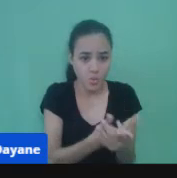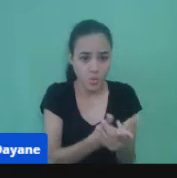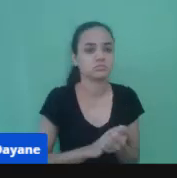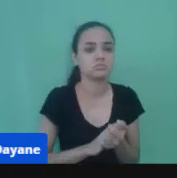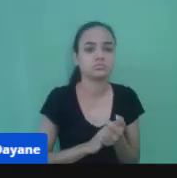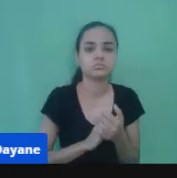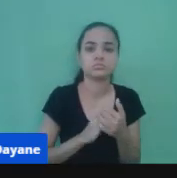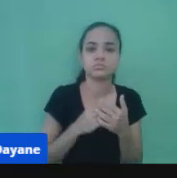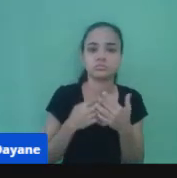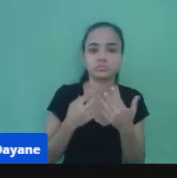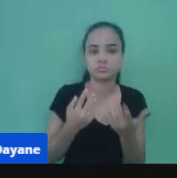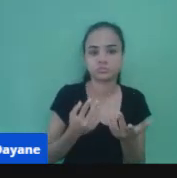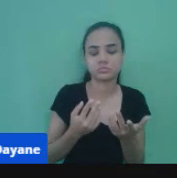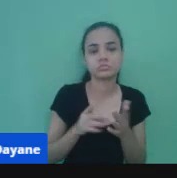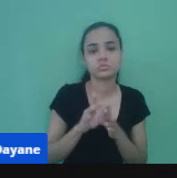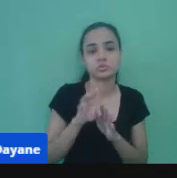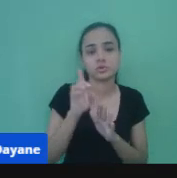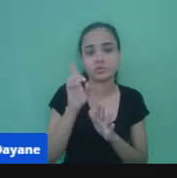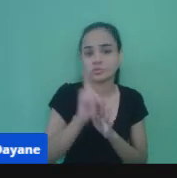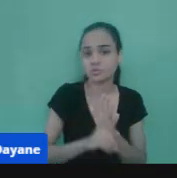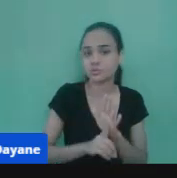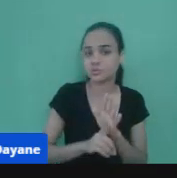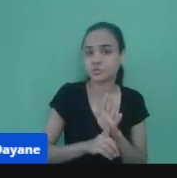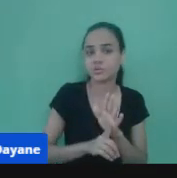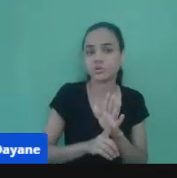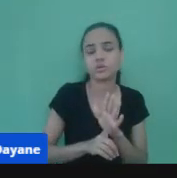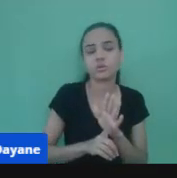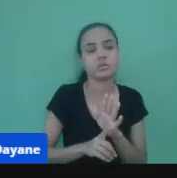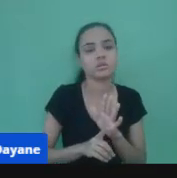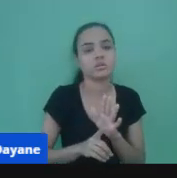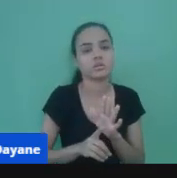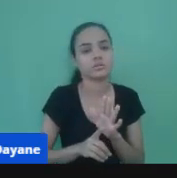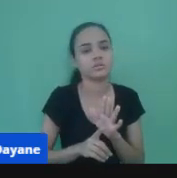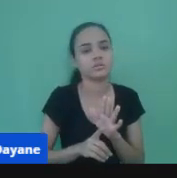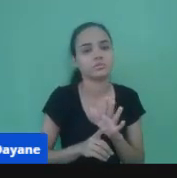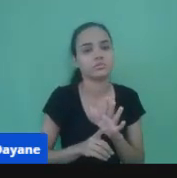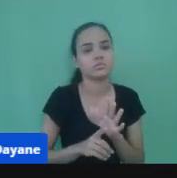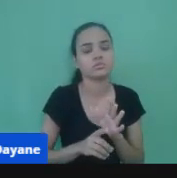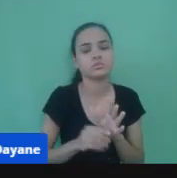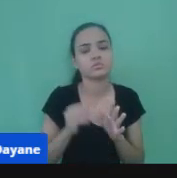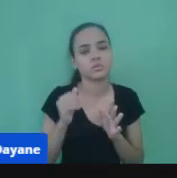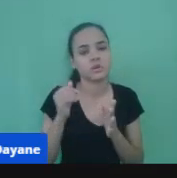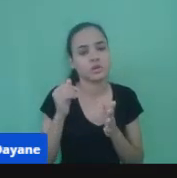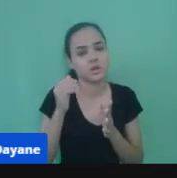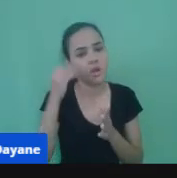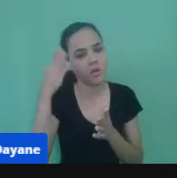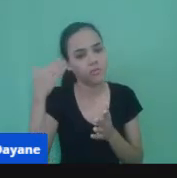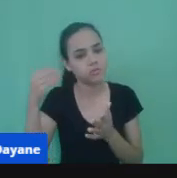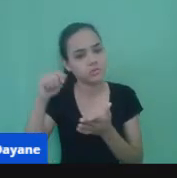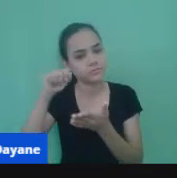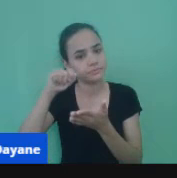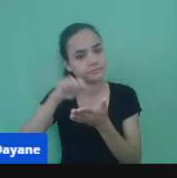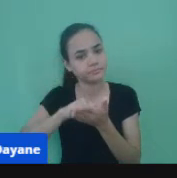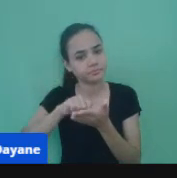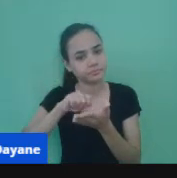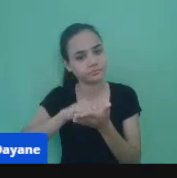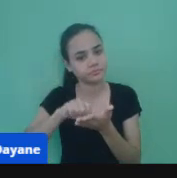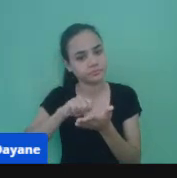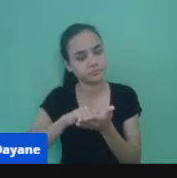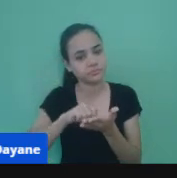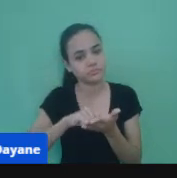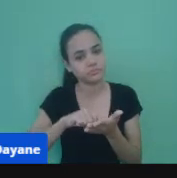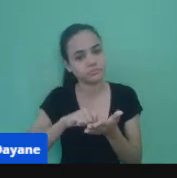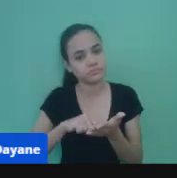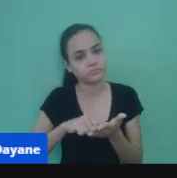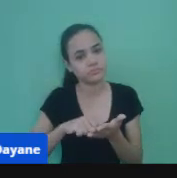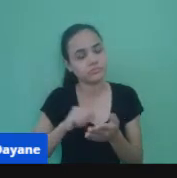cinema especificamente, ela vai falar ali sobre o teatro, sobre a música, etc., por interpretação da lei,